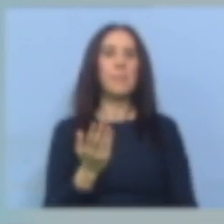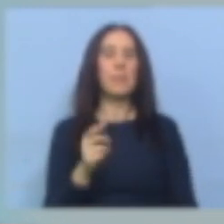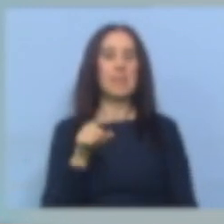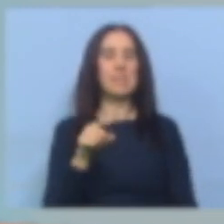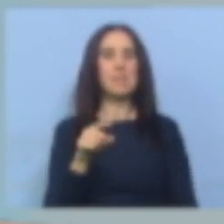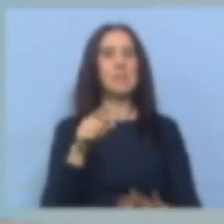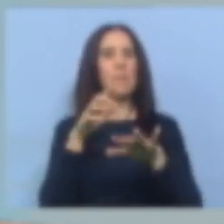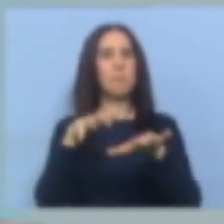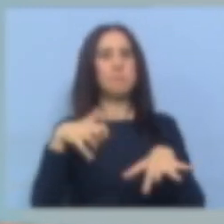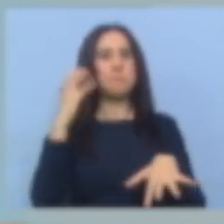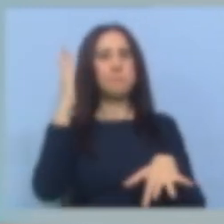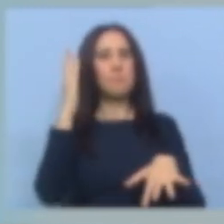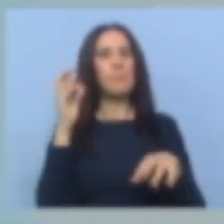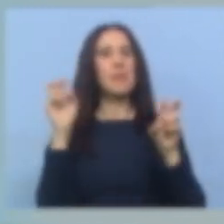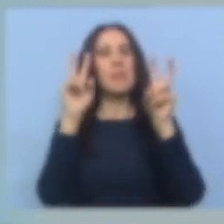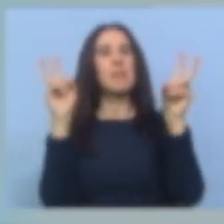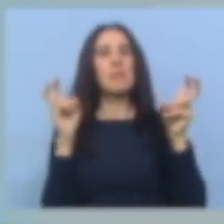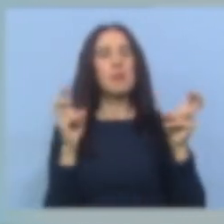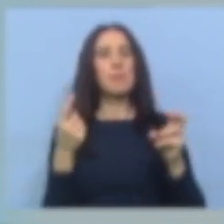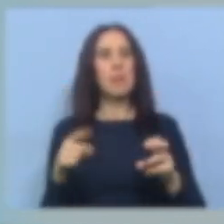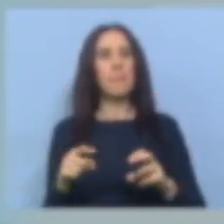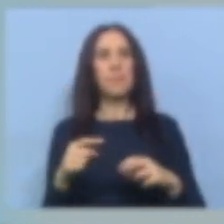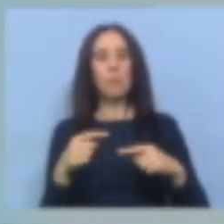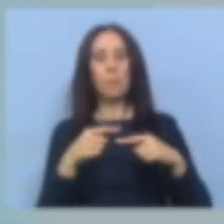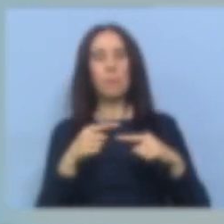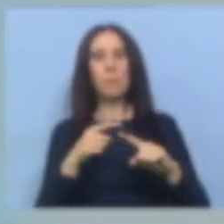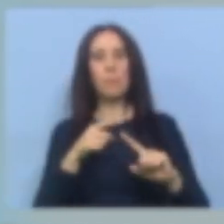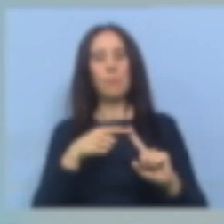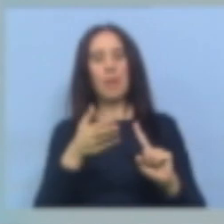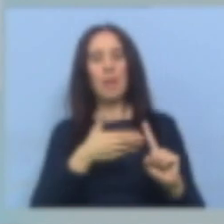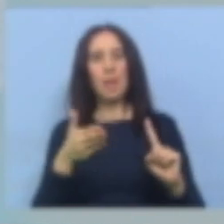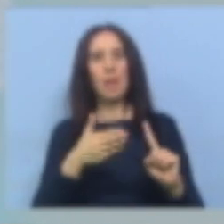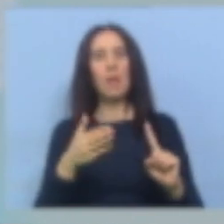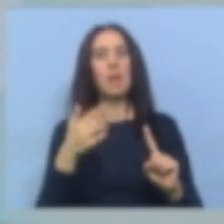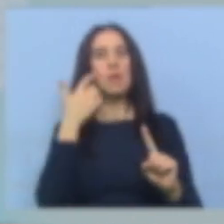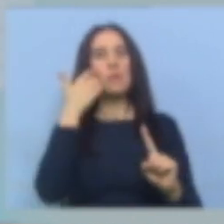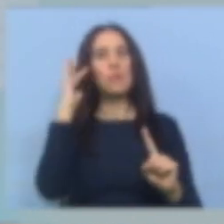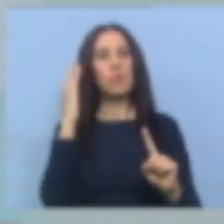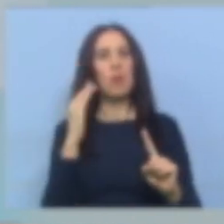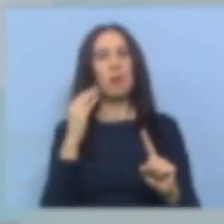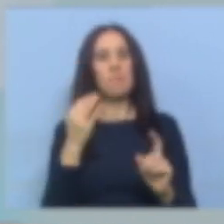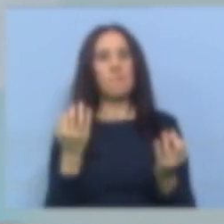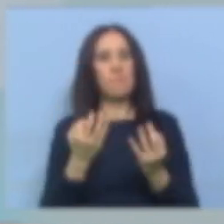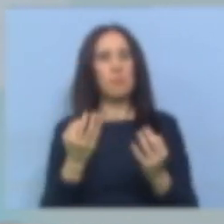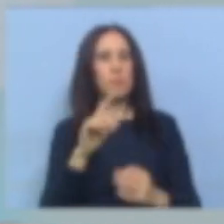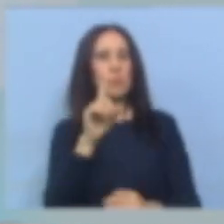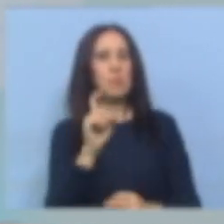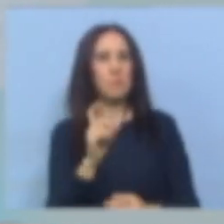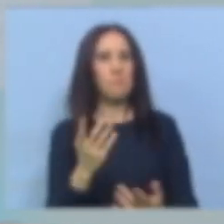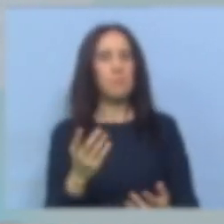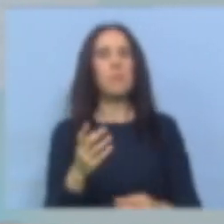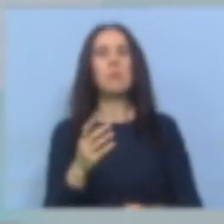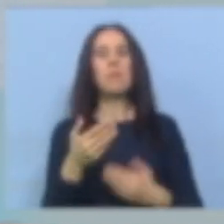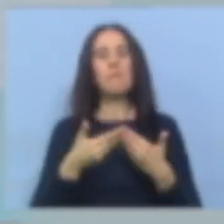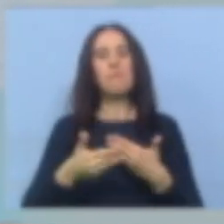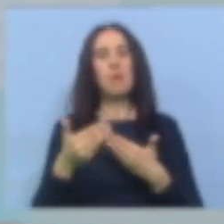Este seminário que tem por tema uma era pós-secular, é uma interrogação. O que é que vai abordar? Qual é